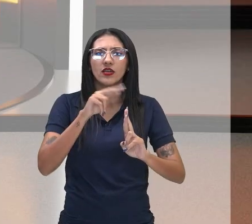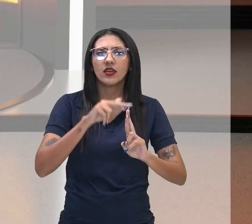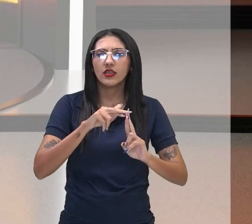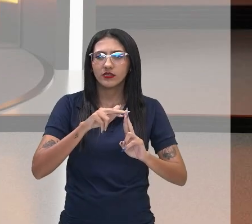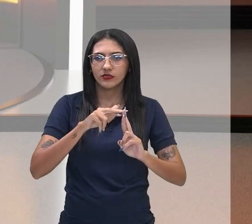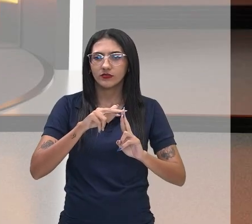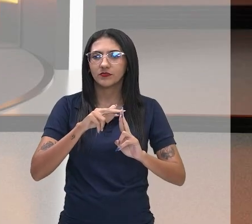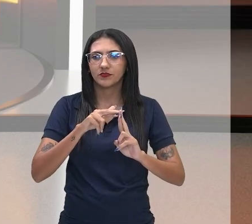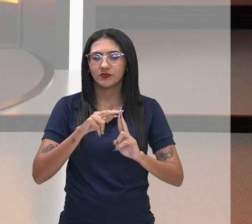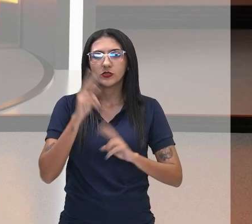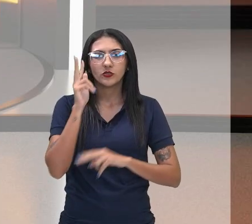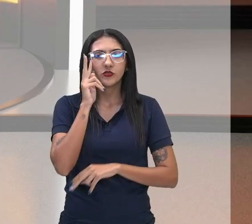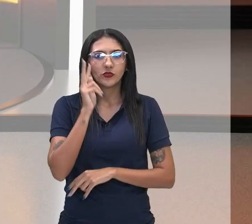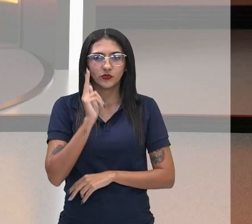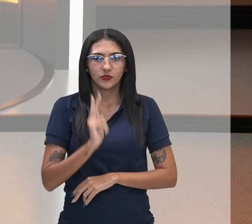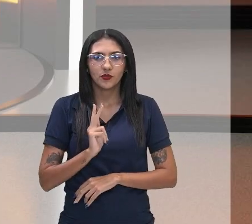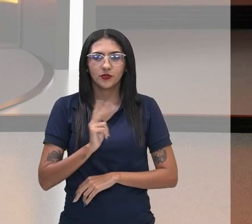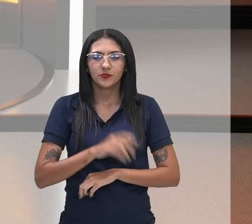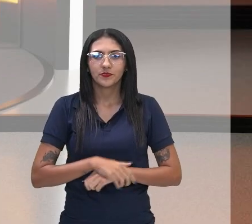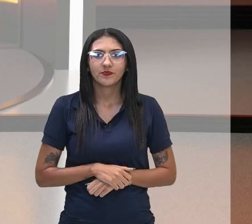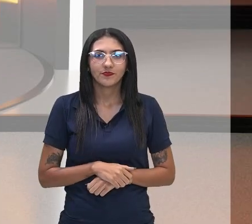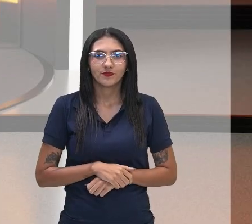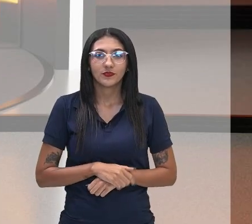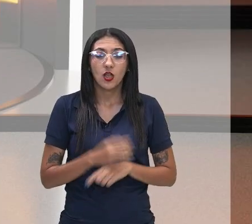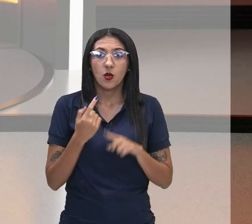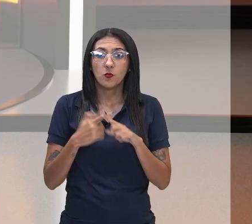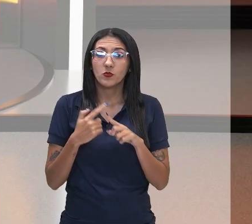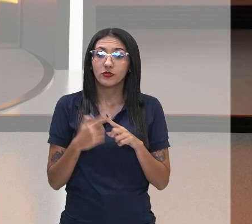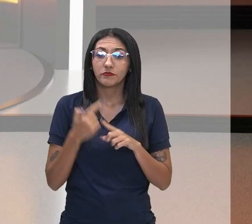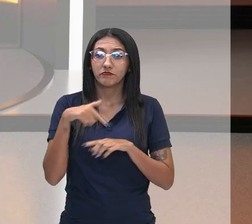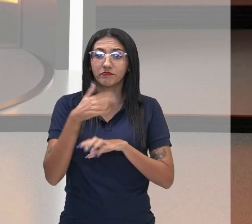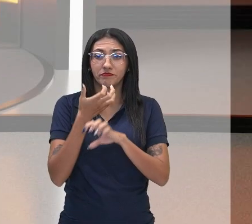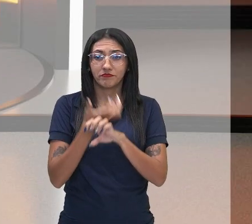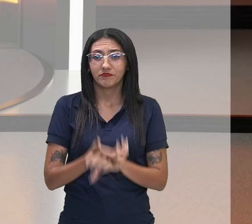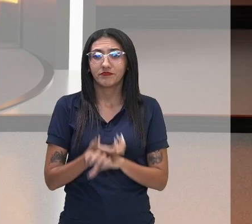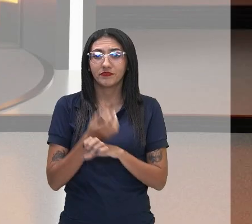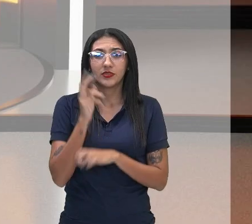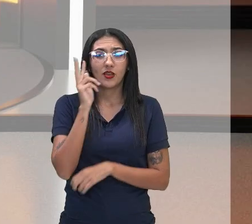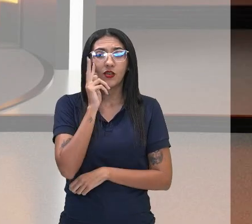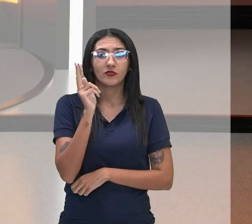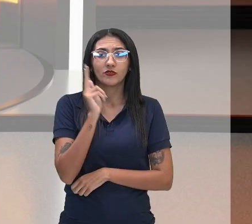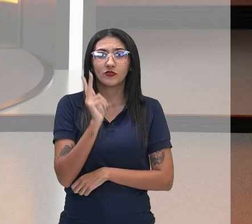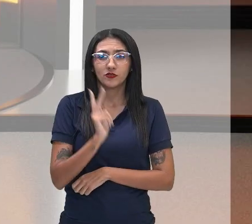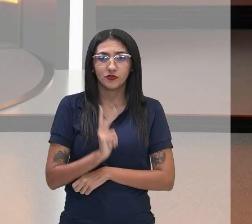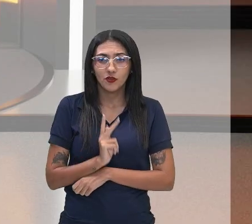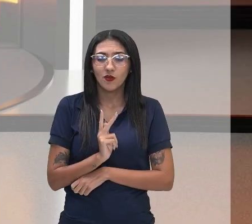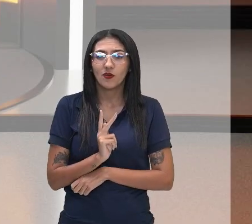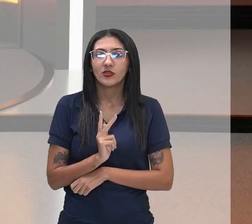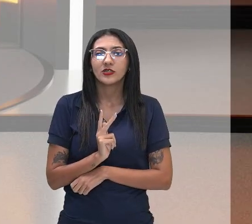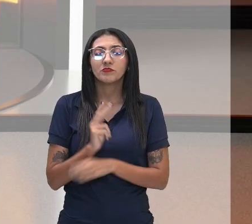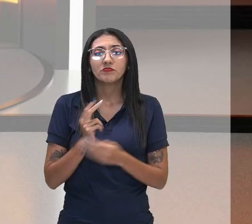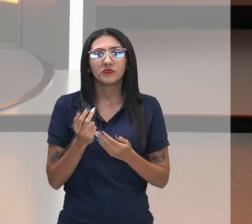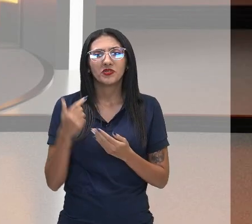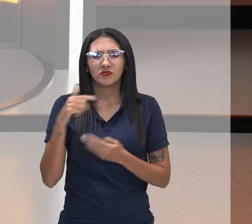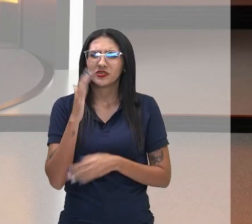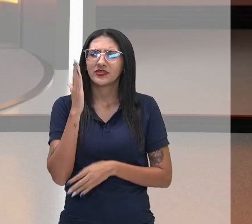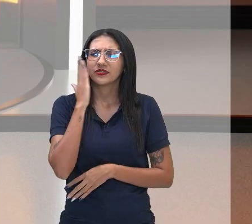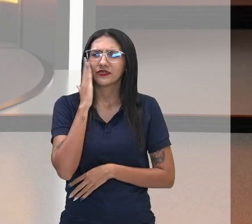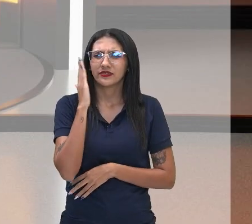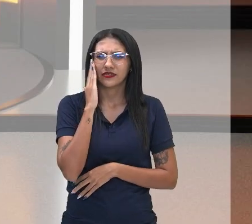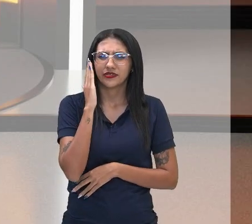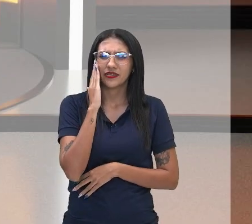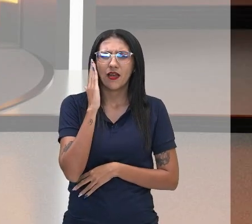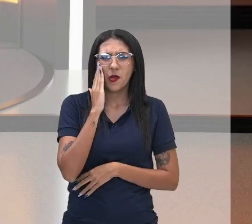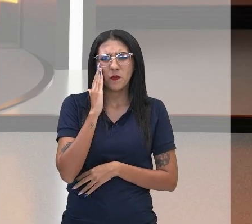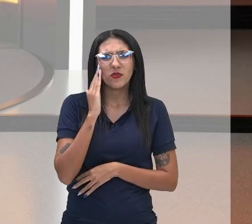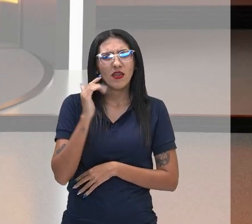tá? Afinal de contas, o nosso componente, que é o componente de história, né, você sabe muito bem